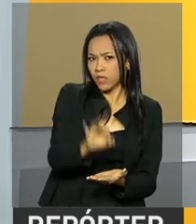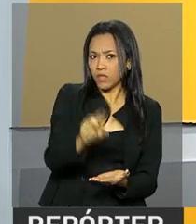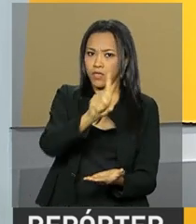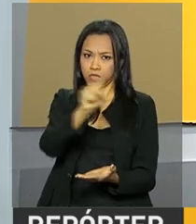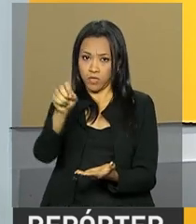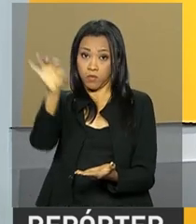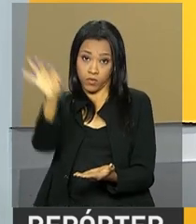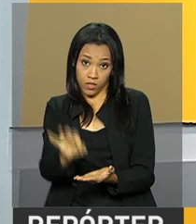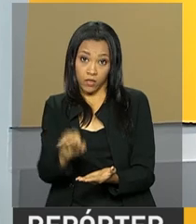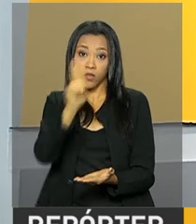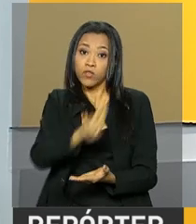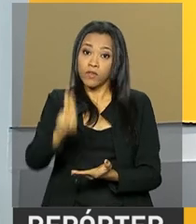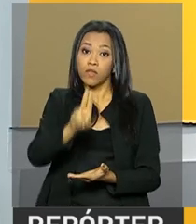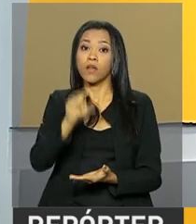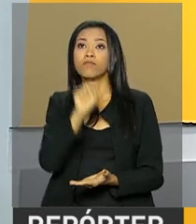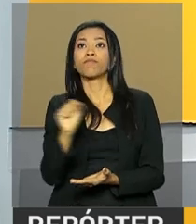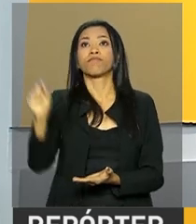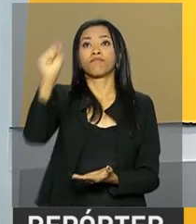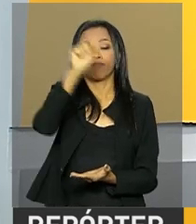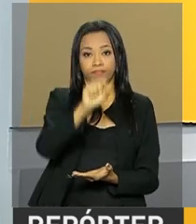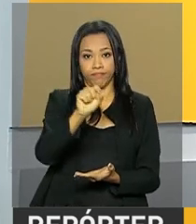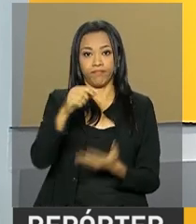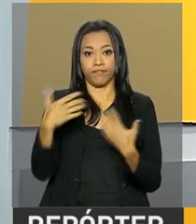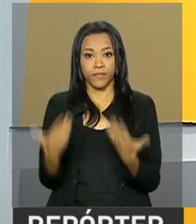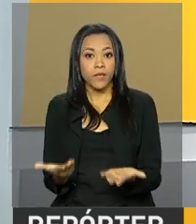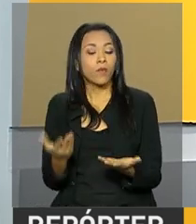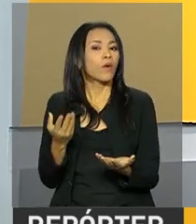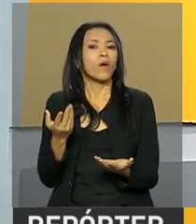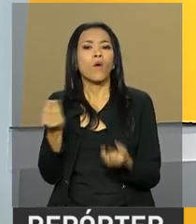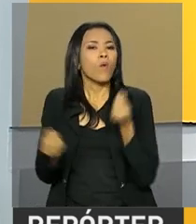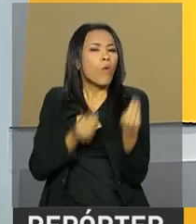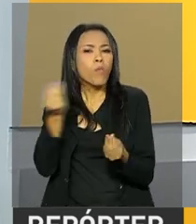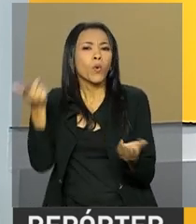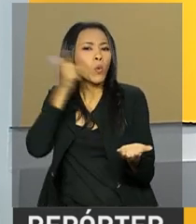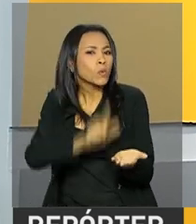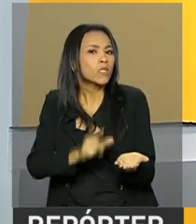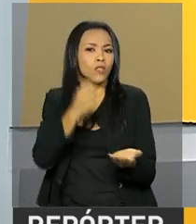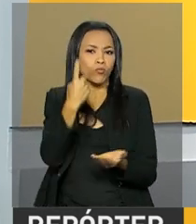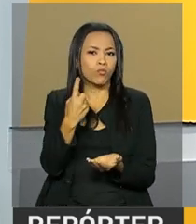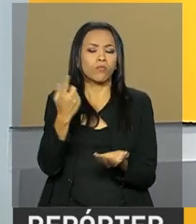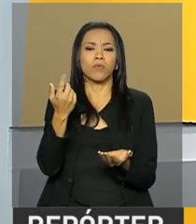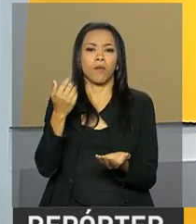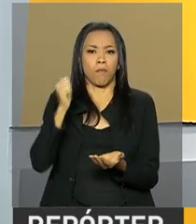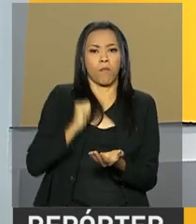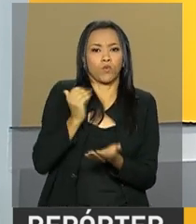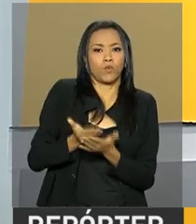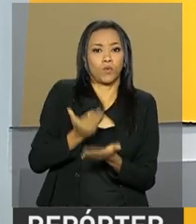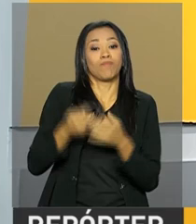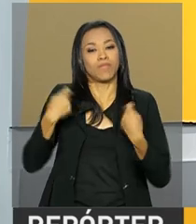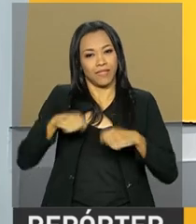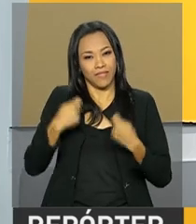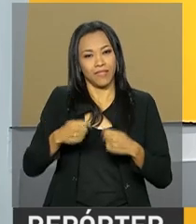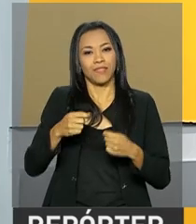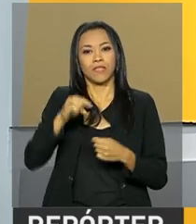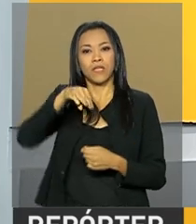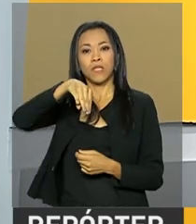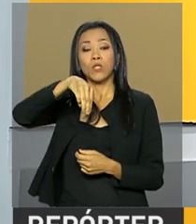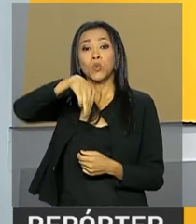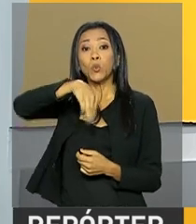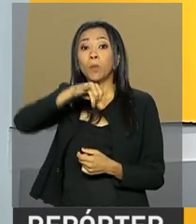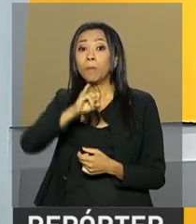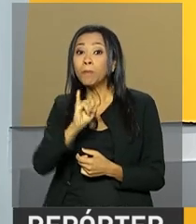instituições privadas de educação superior. Para concorrer às bolsas, é preciso ter tirado no mínimo